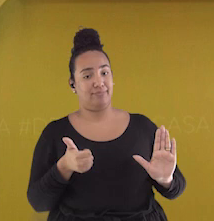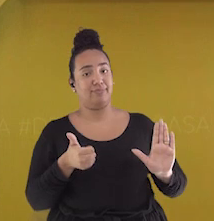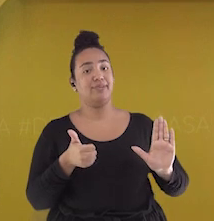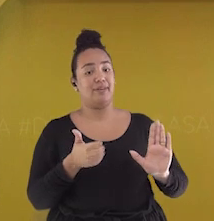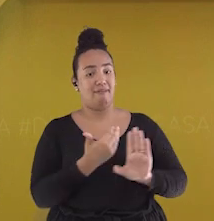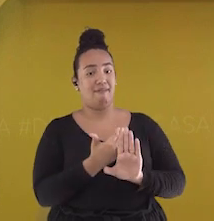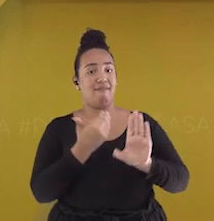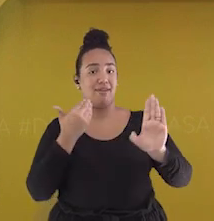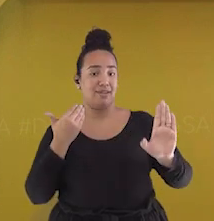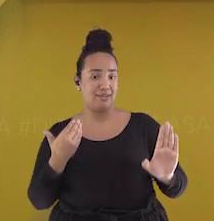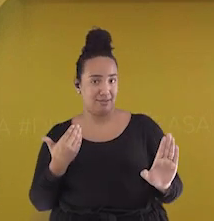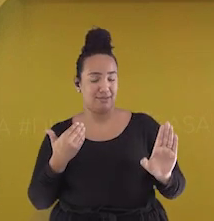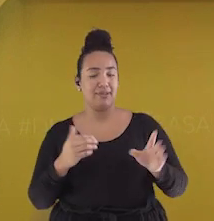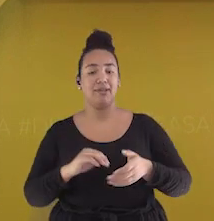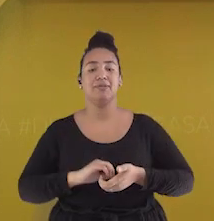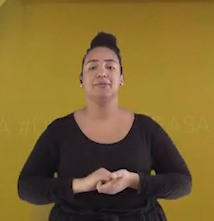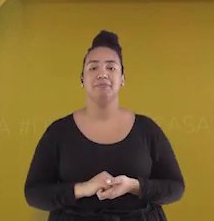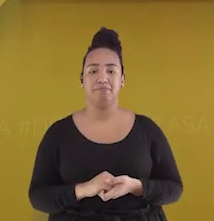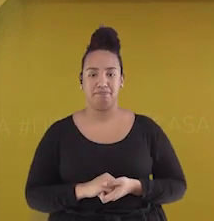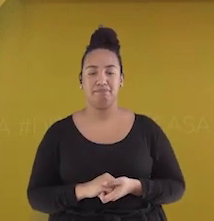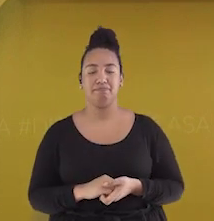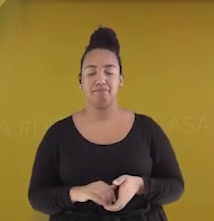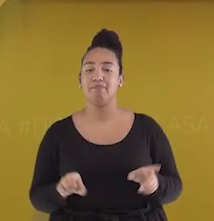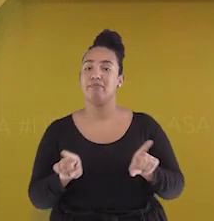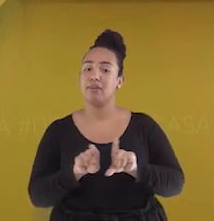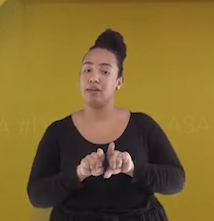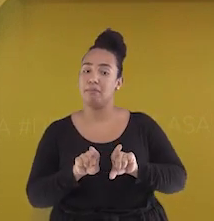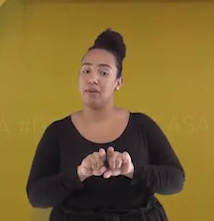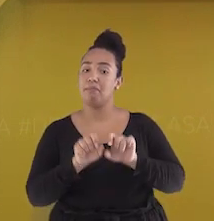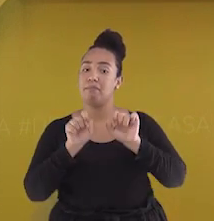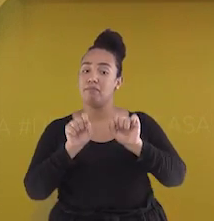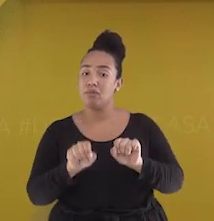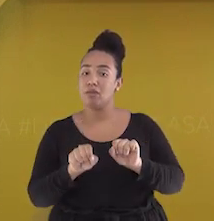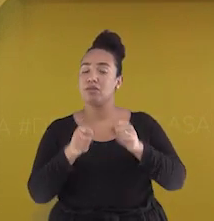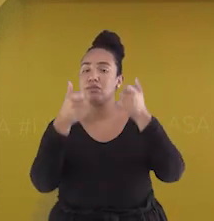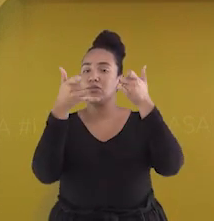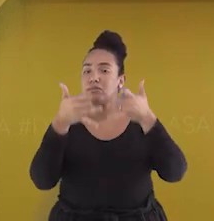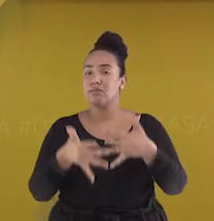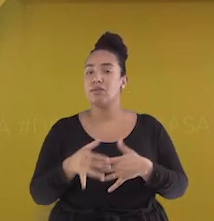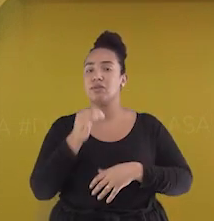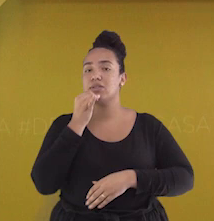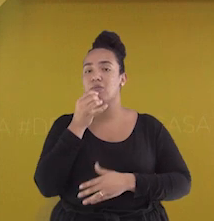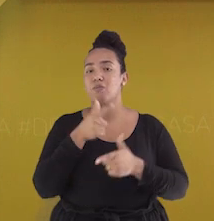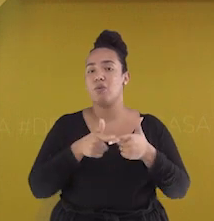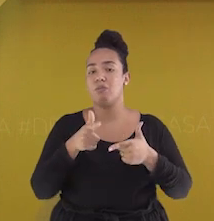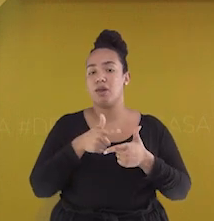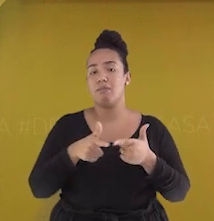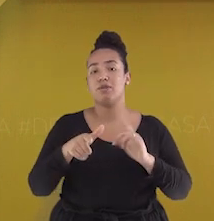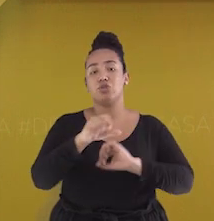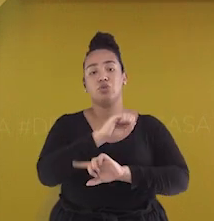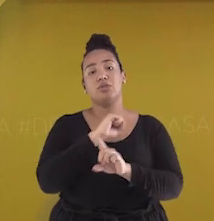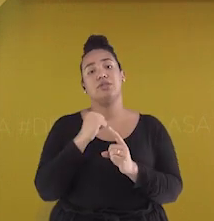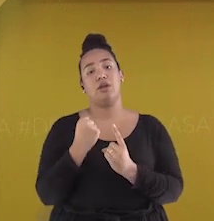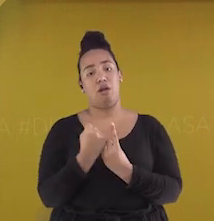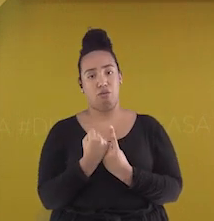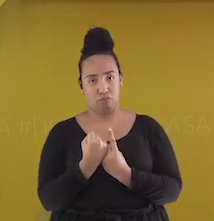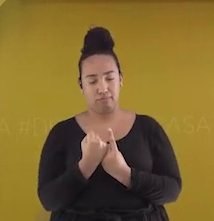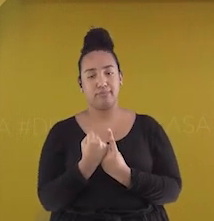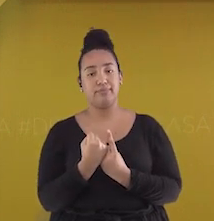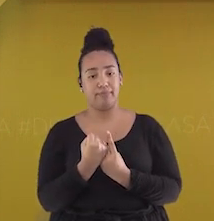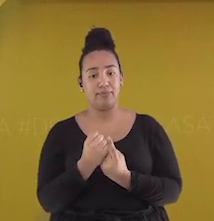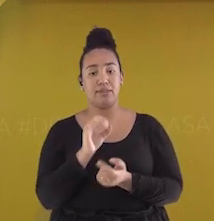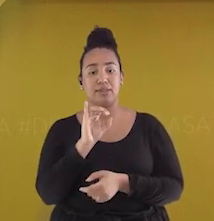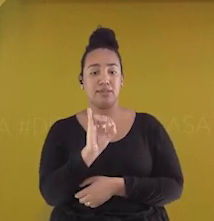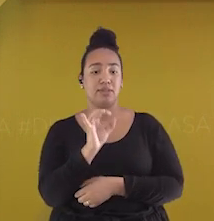excluídos dessa prática comercial global. Podemos citar também um problema social ocasionado quando